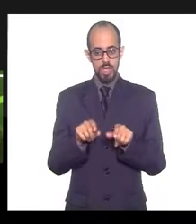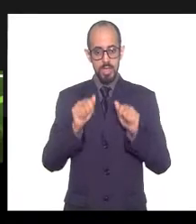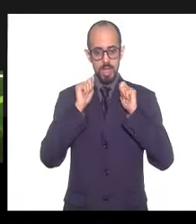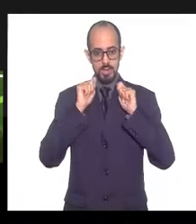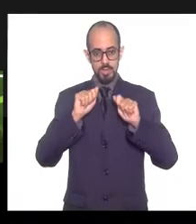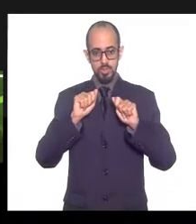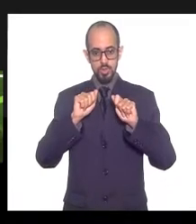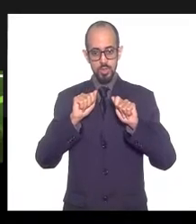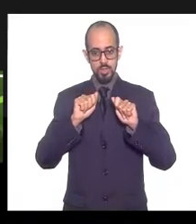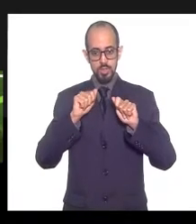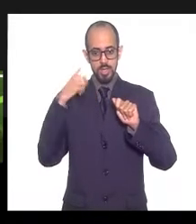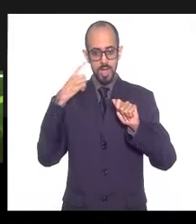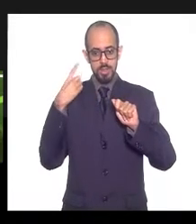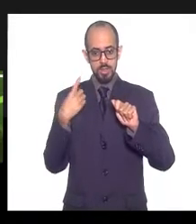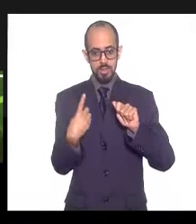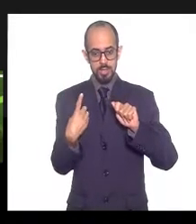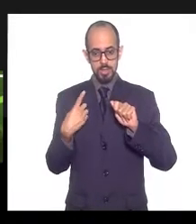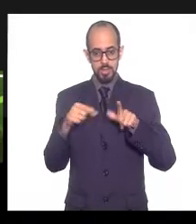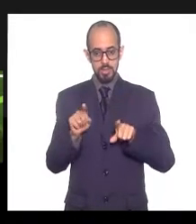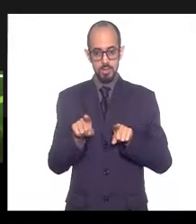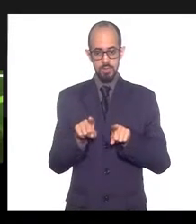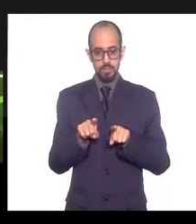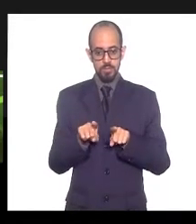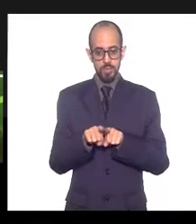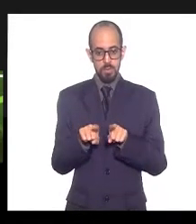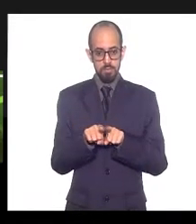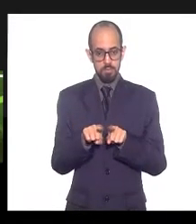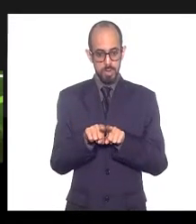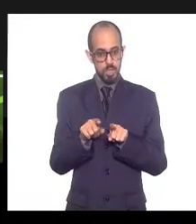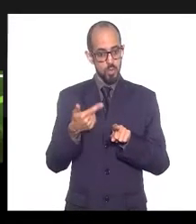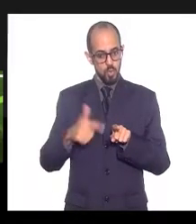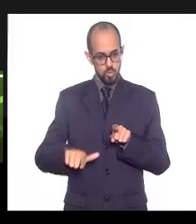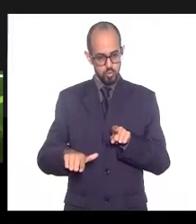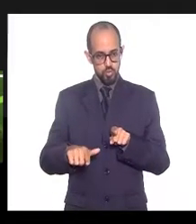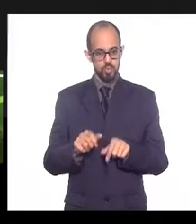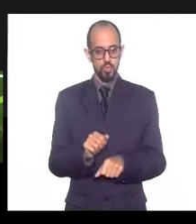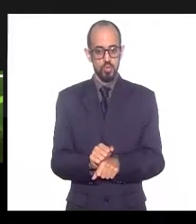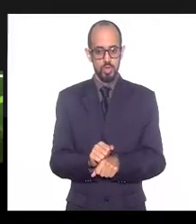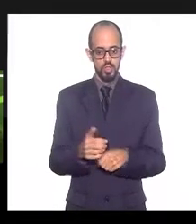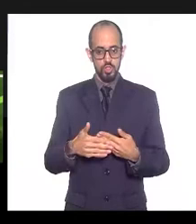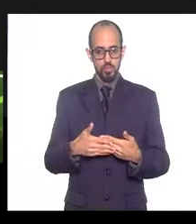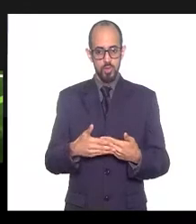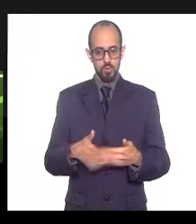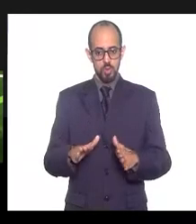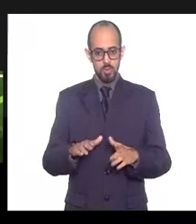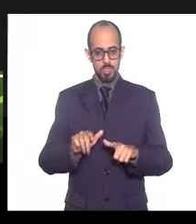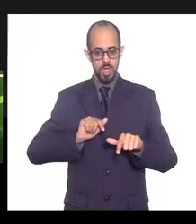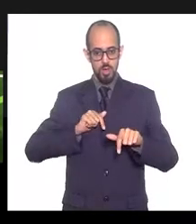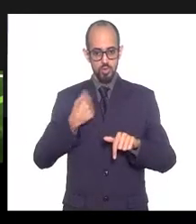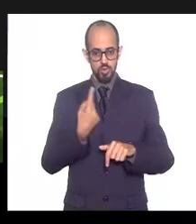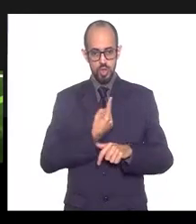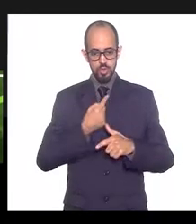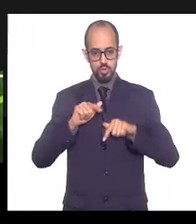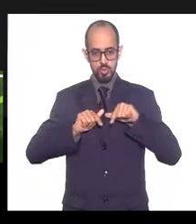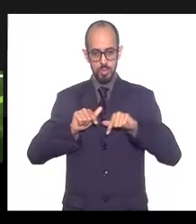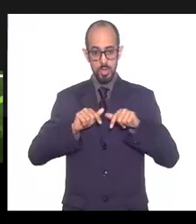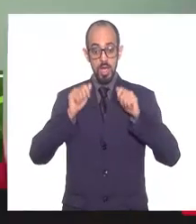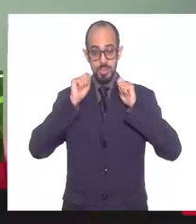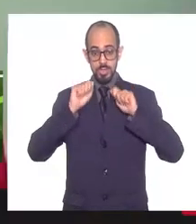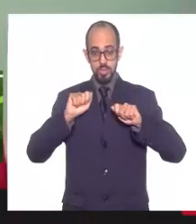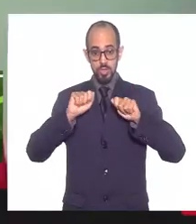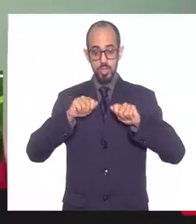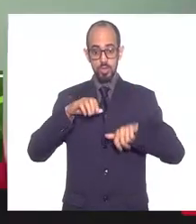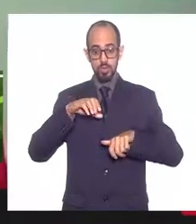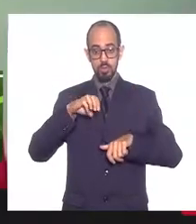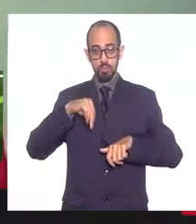Dani Monteiro, entre outras, e já vamos iniciar os nossos trabalhos, da assessoria do deputado Carlos Minck,